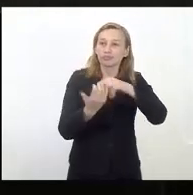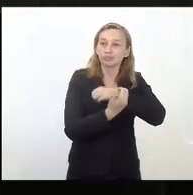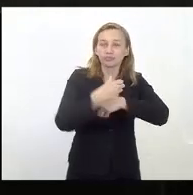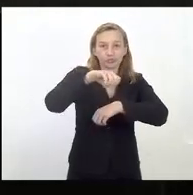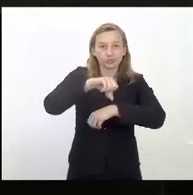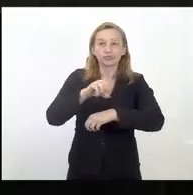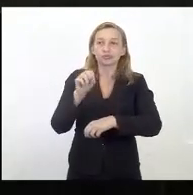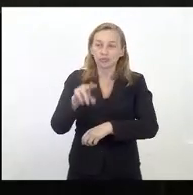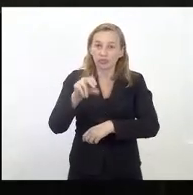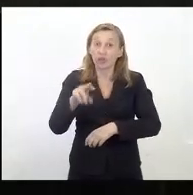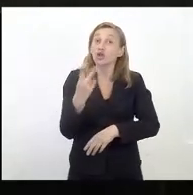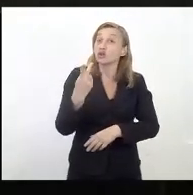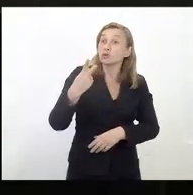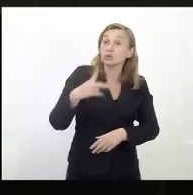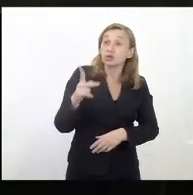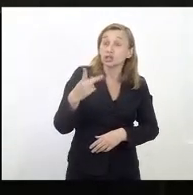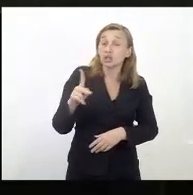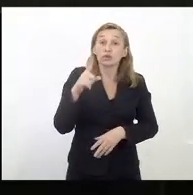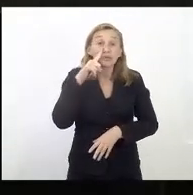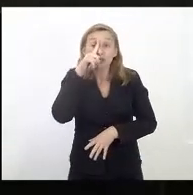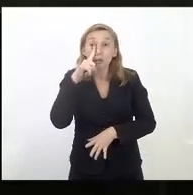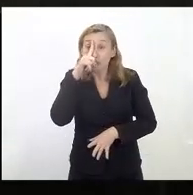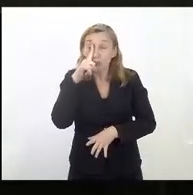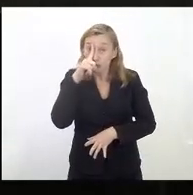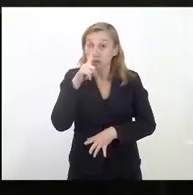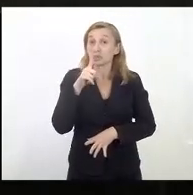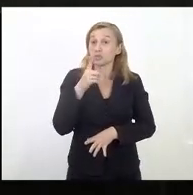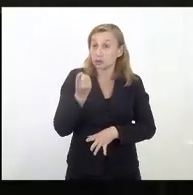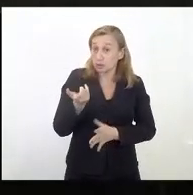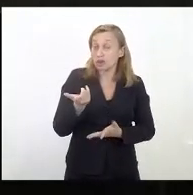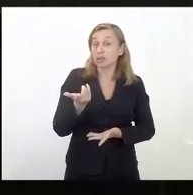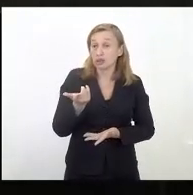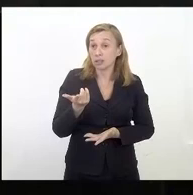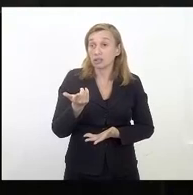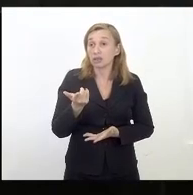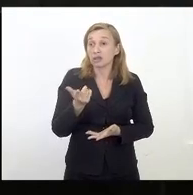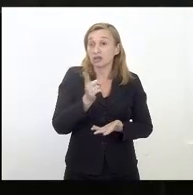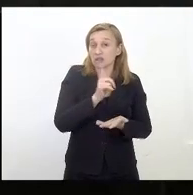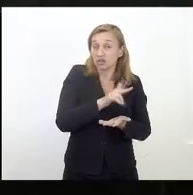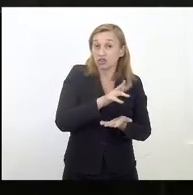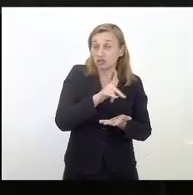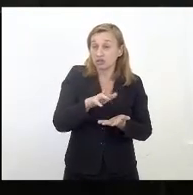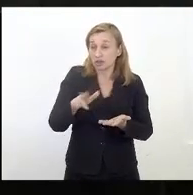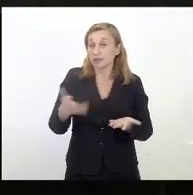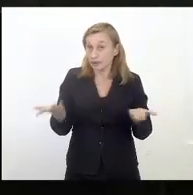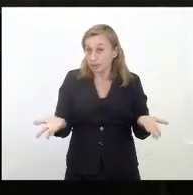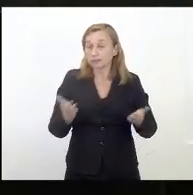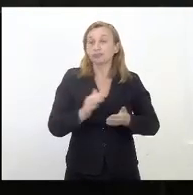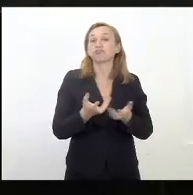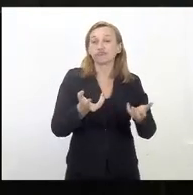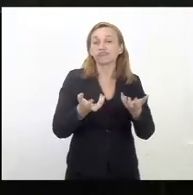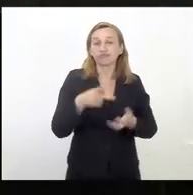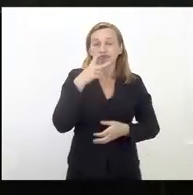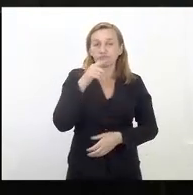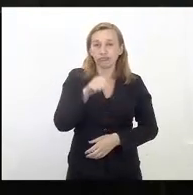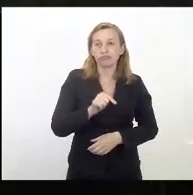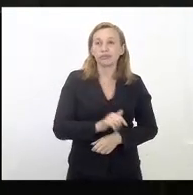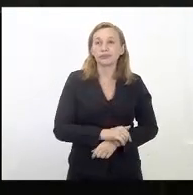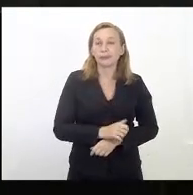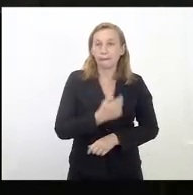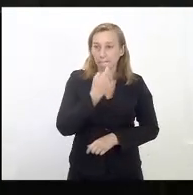do vírus e de suas perigosas e torradeiras variações não Então queria mencionar